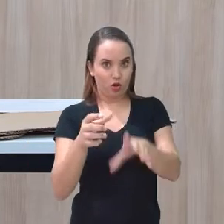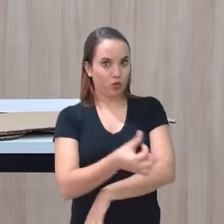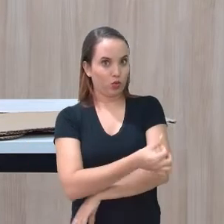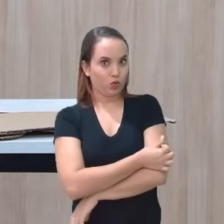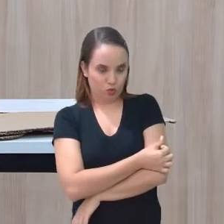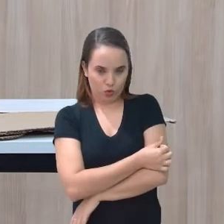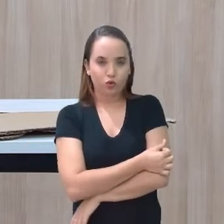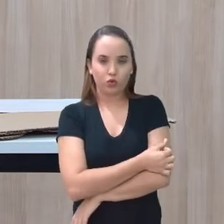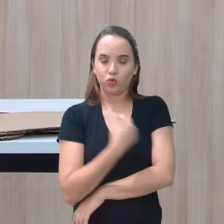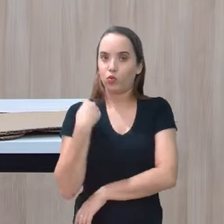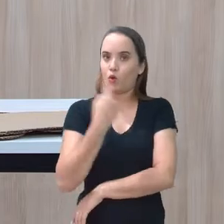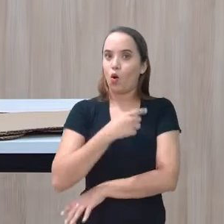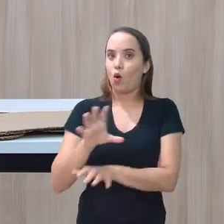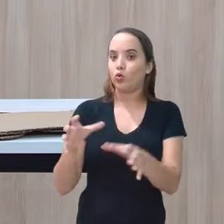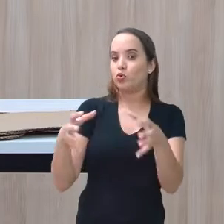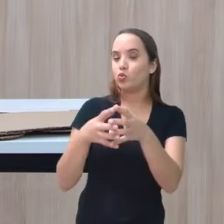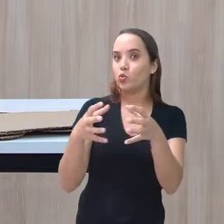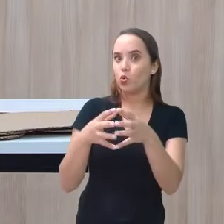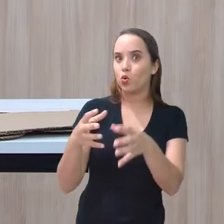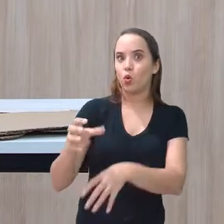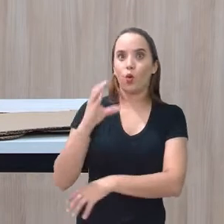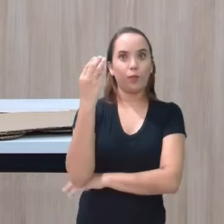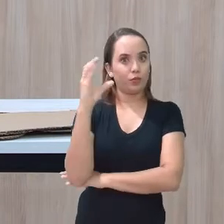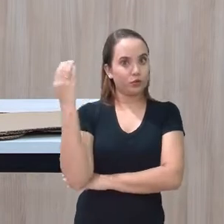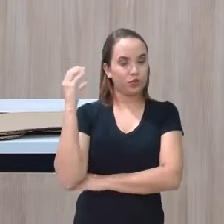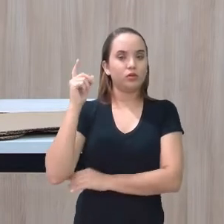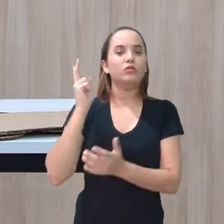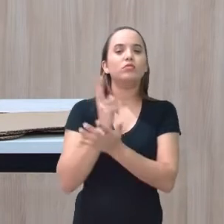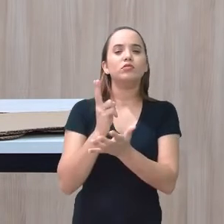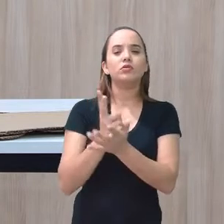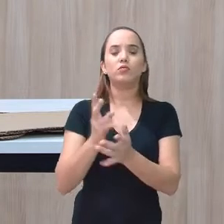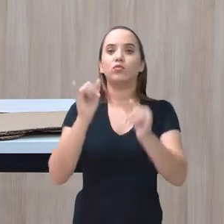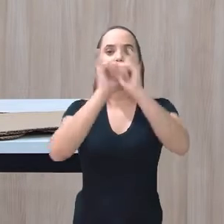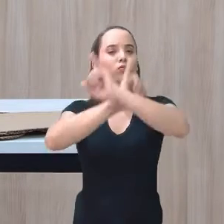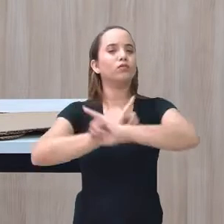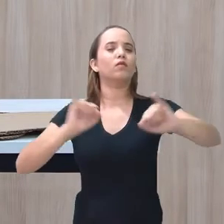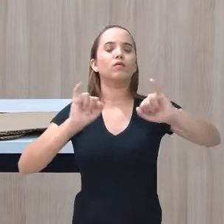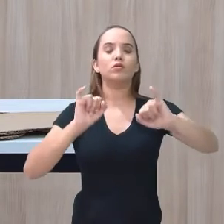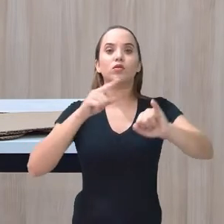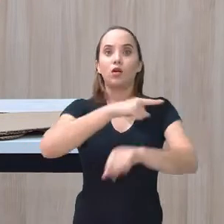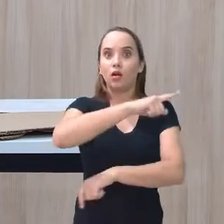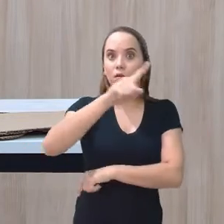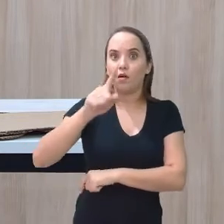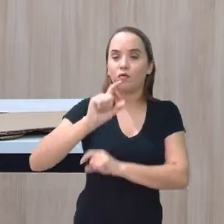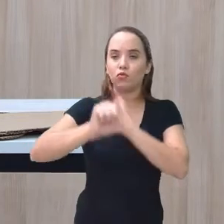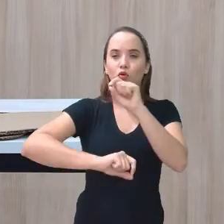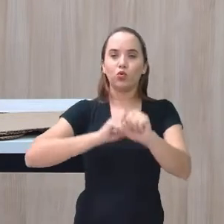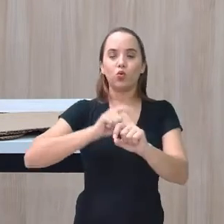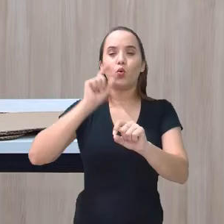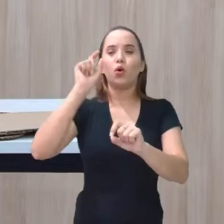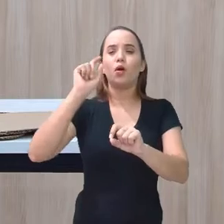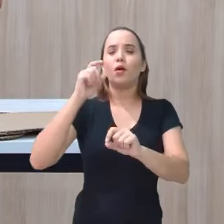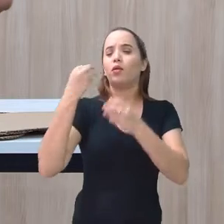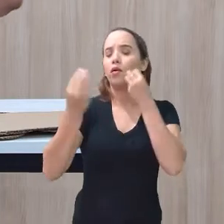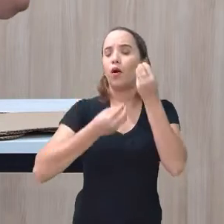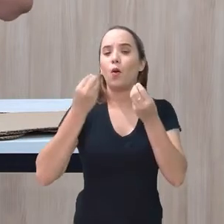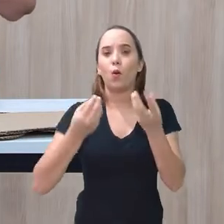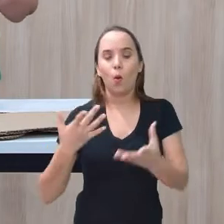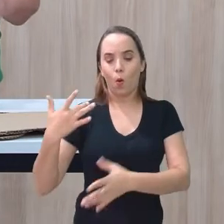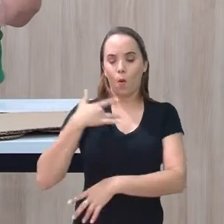ciência, né, nós sempre estamos trazendo para vocês a questão aí de o que é que a saúde está